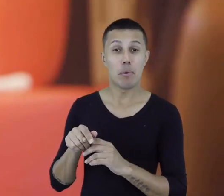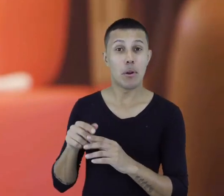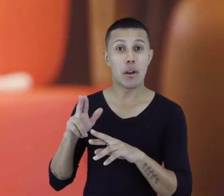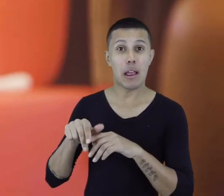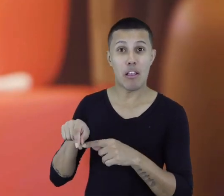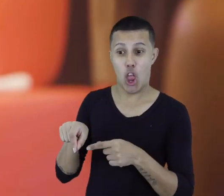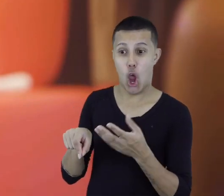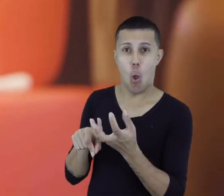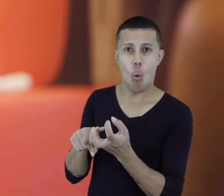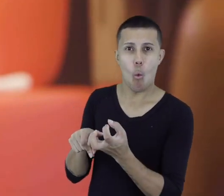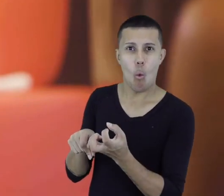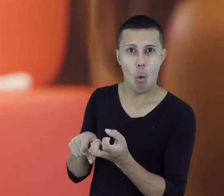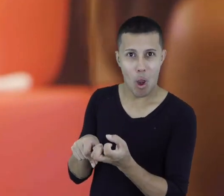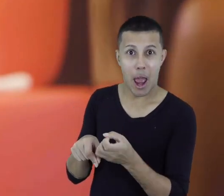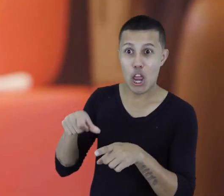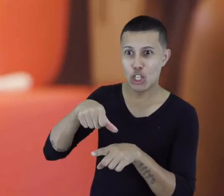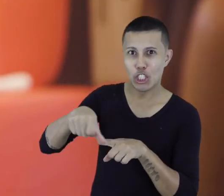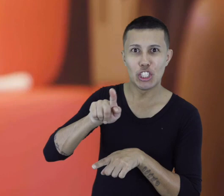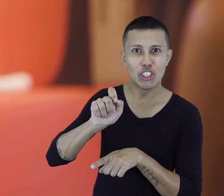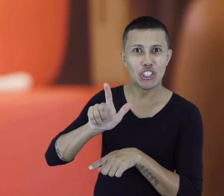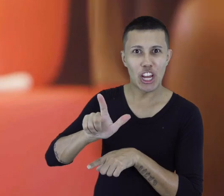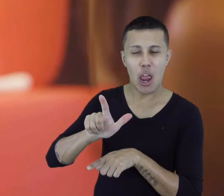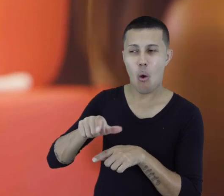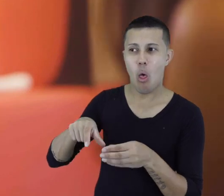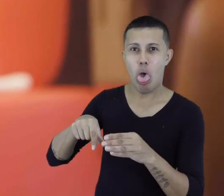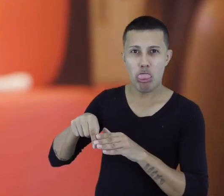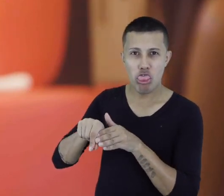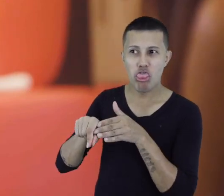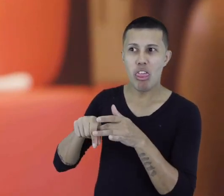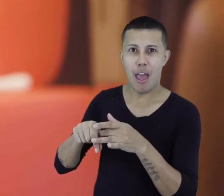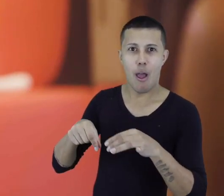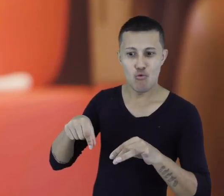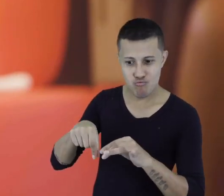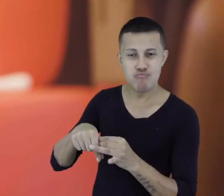lubrificante pode ser aliado dessa mulher na hora de colocar um coletor menstrual, por exemplo. Então,